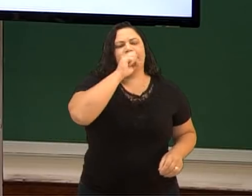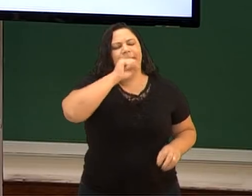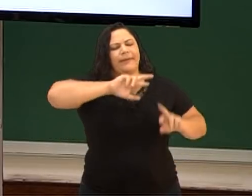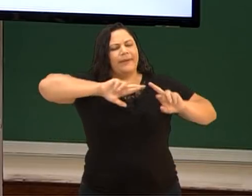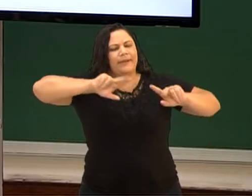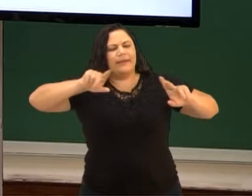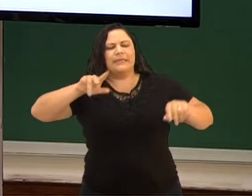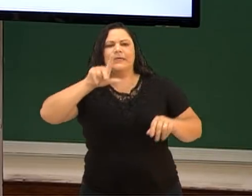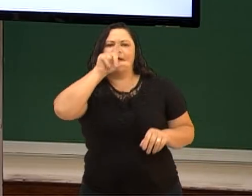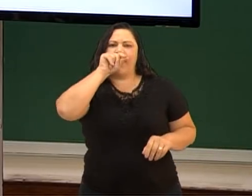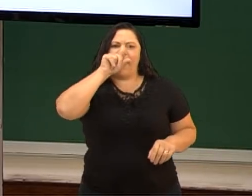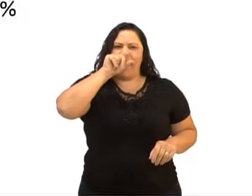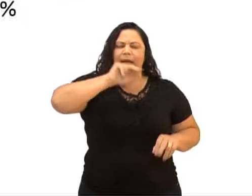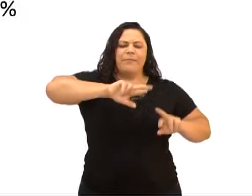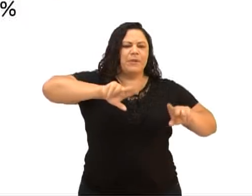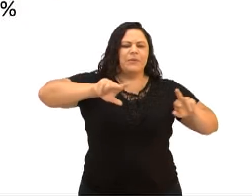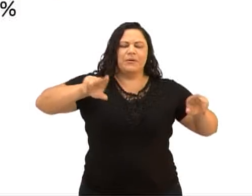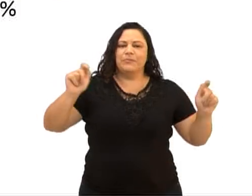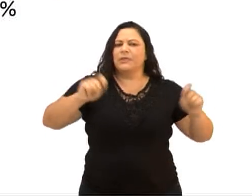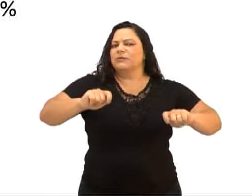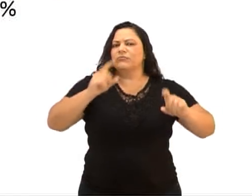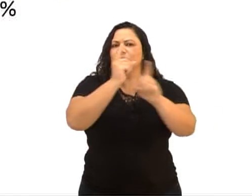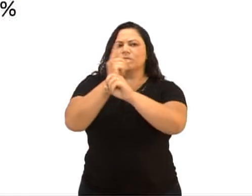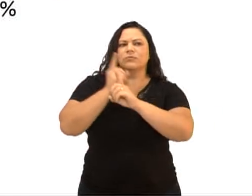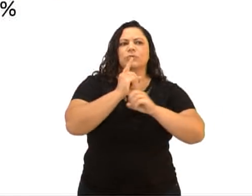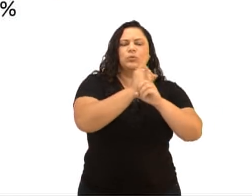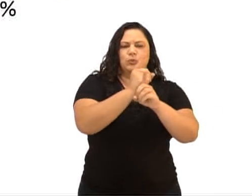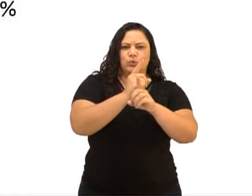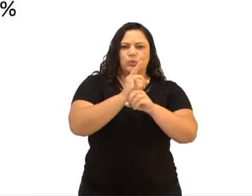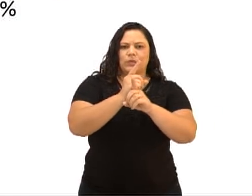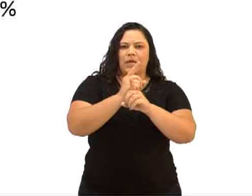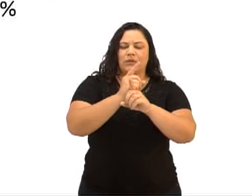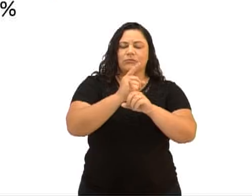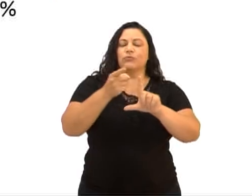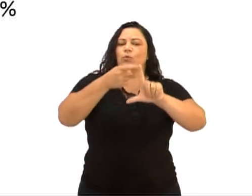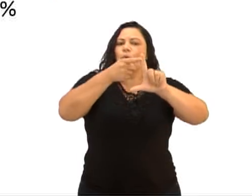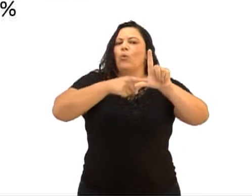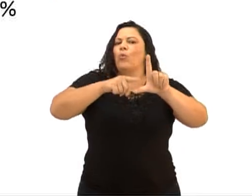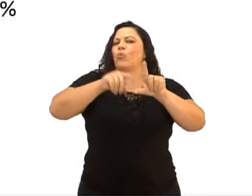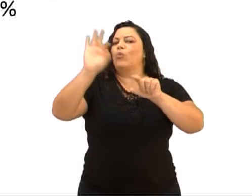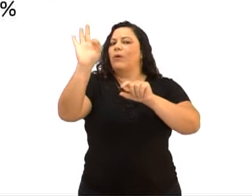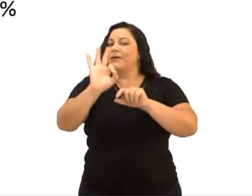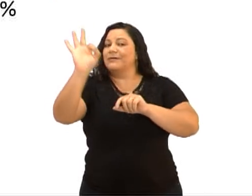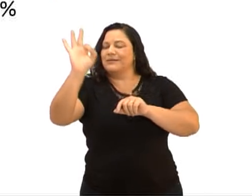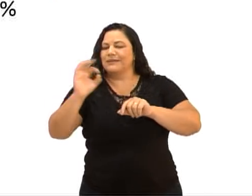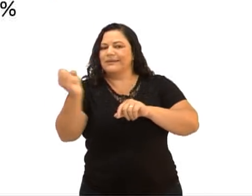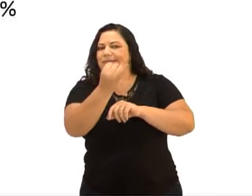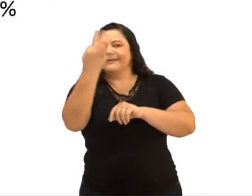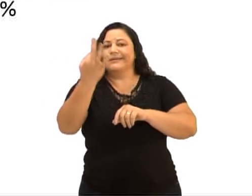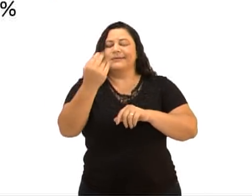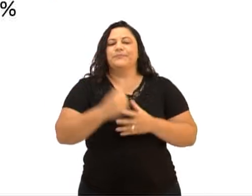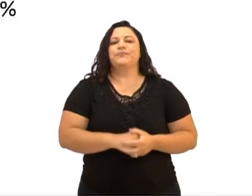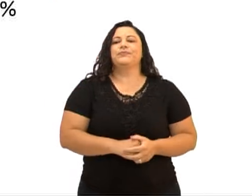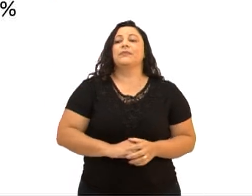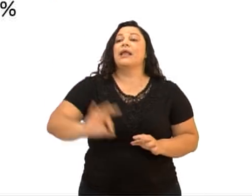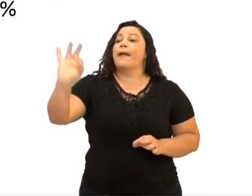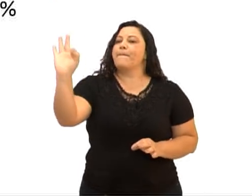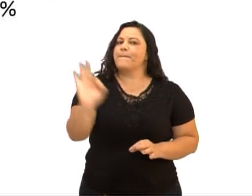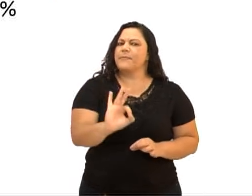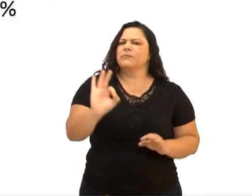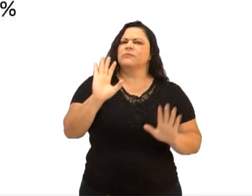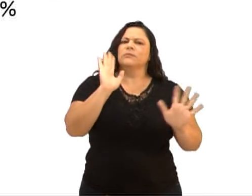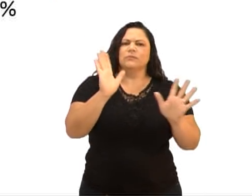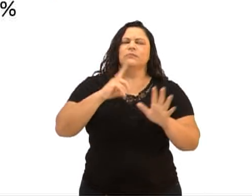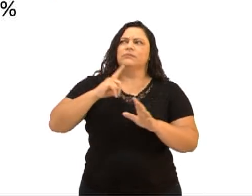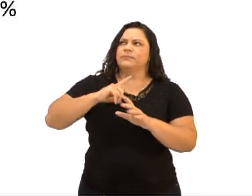répteis e anfíbios. Nós já tínhamos encontrado o grau e as porcentagens, né, que já estão lá no nosso gráfico de setores,